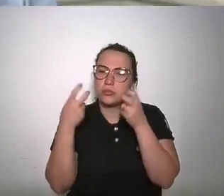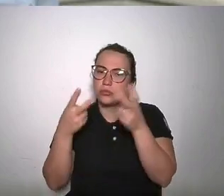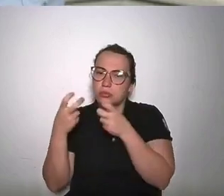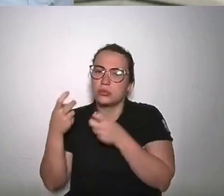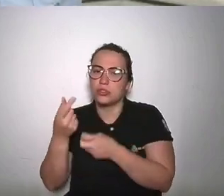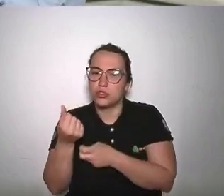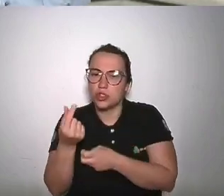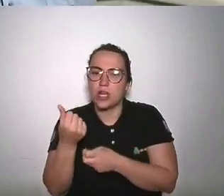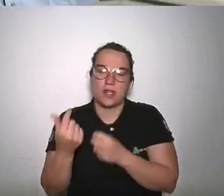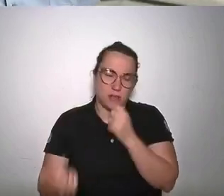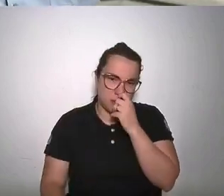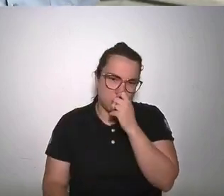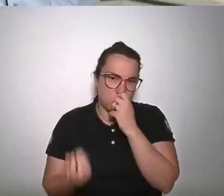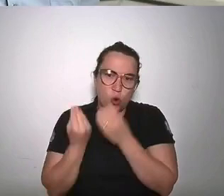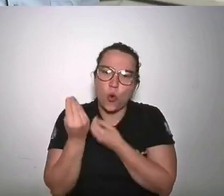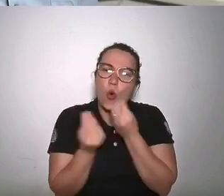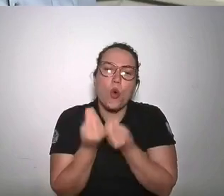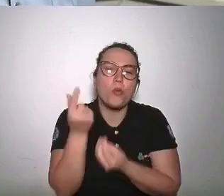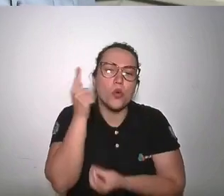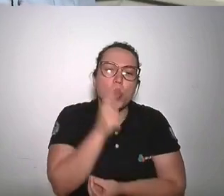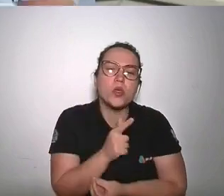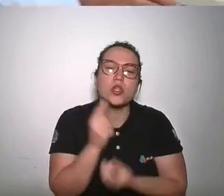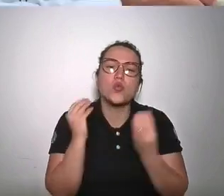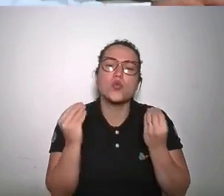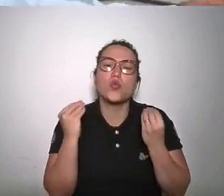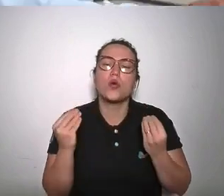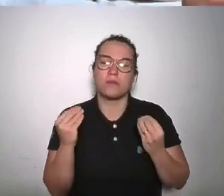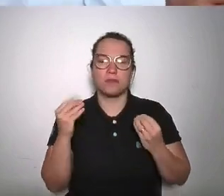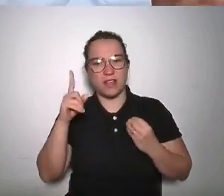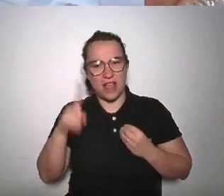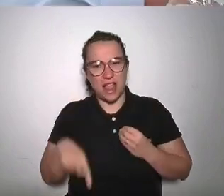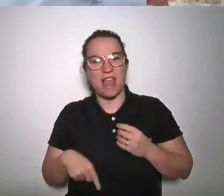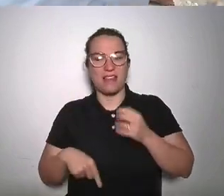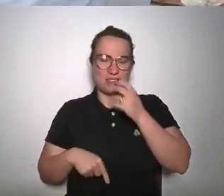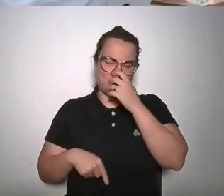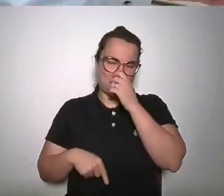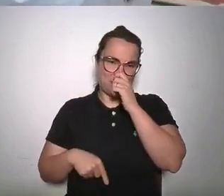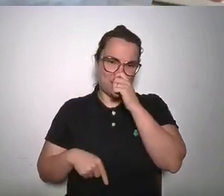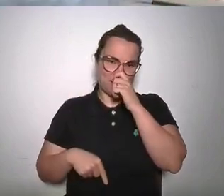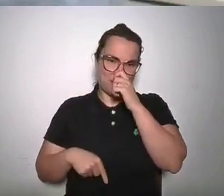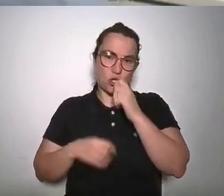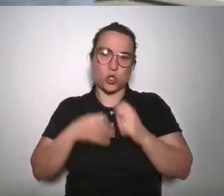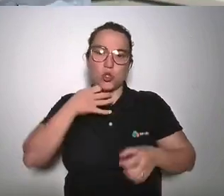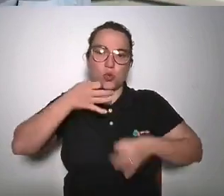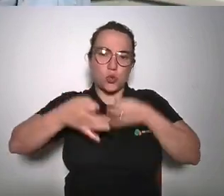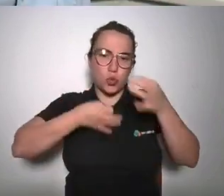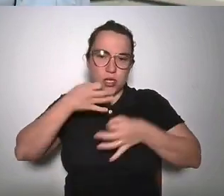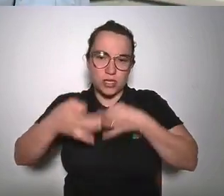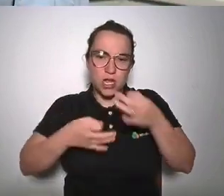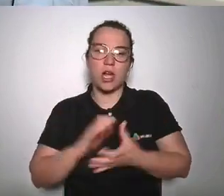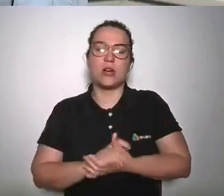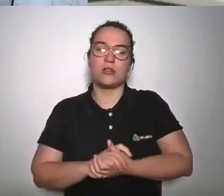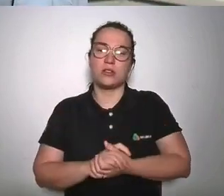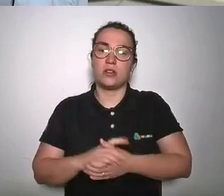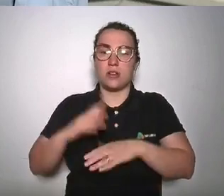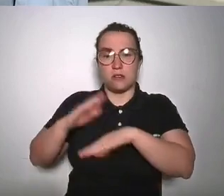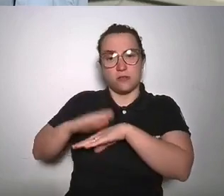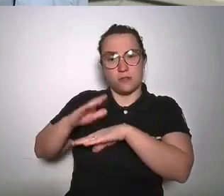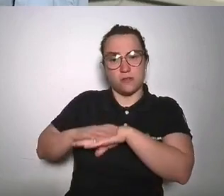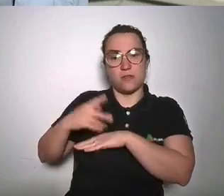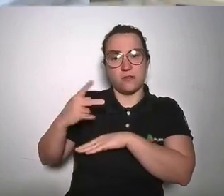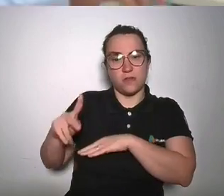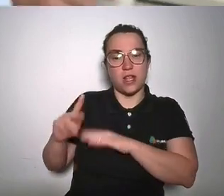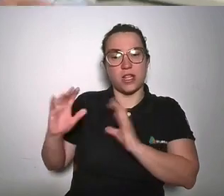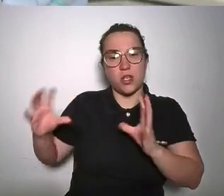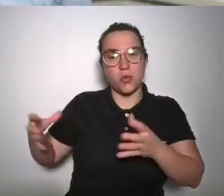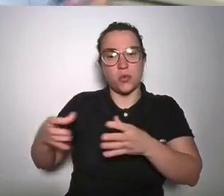é que nós conseguimos esses recursos? Através de sugestões feitas pela nossa própria